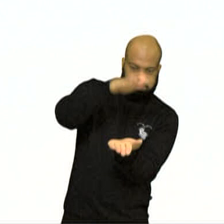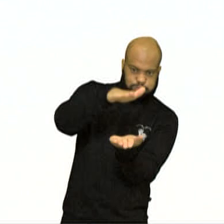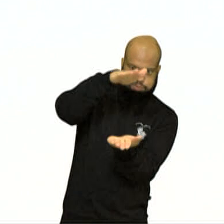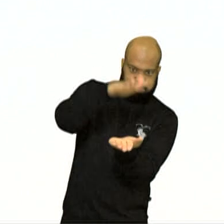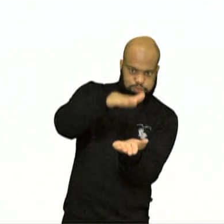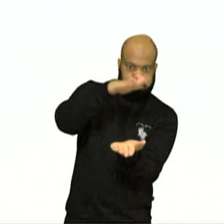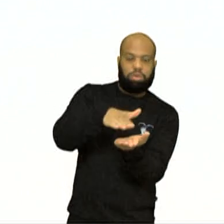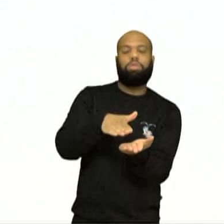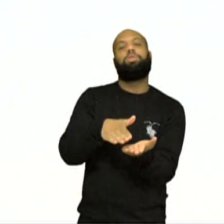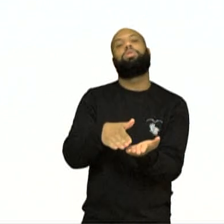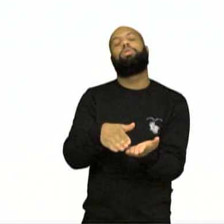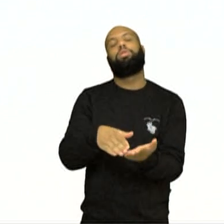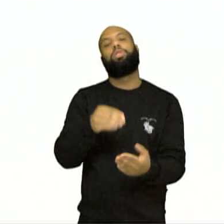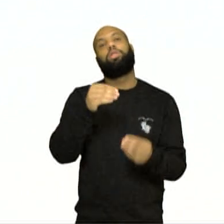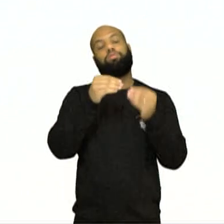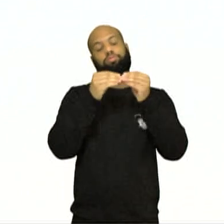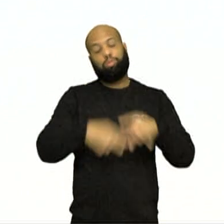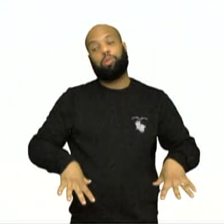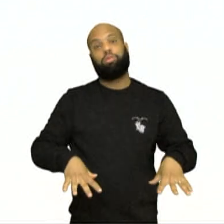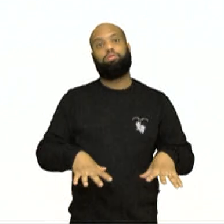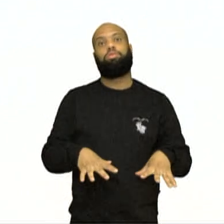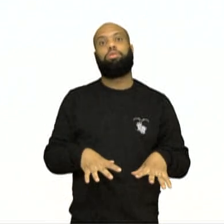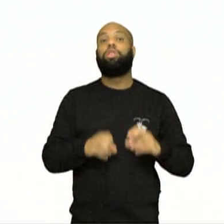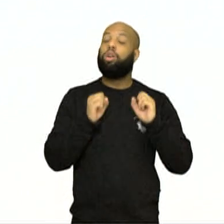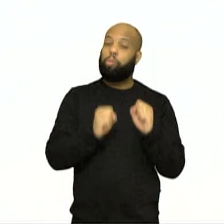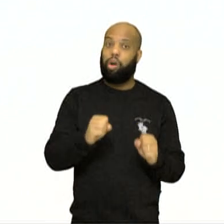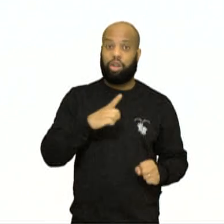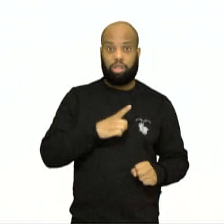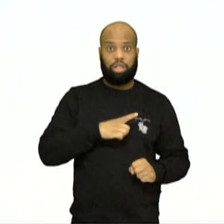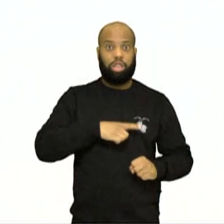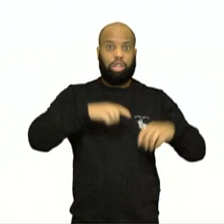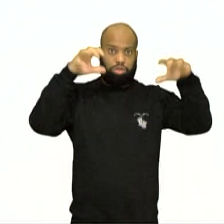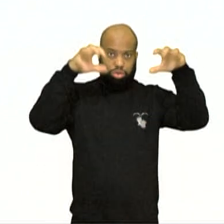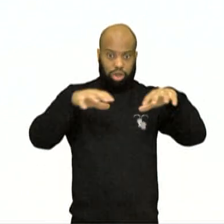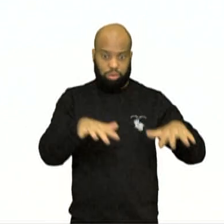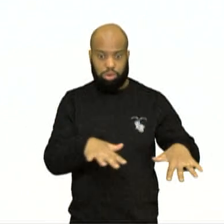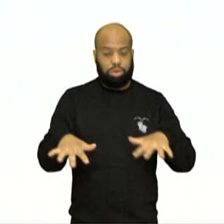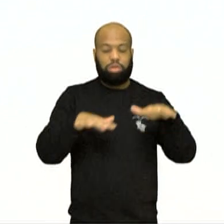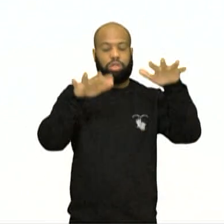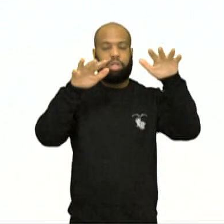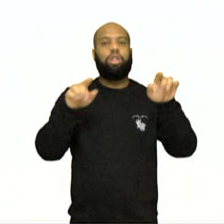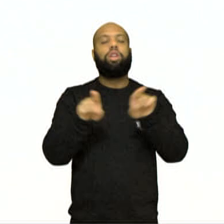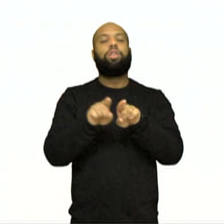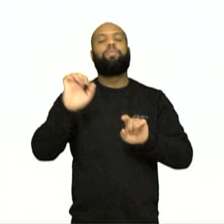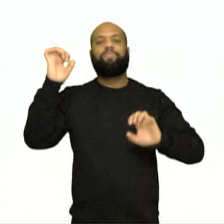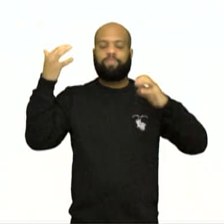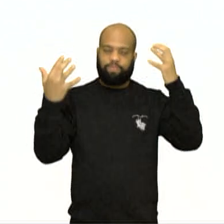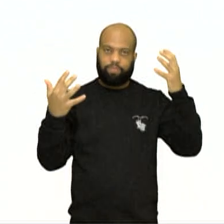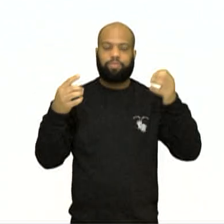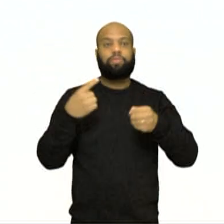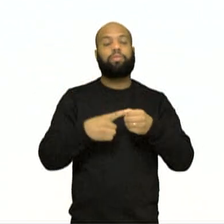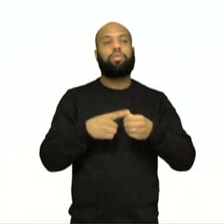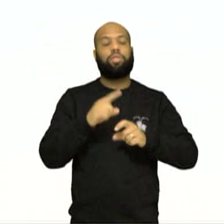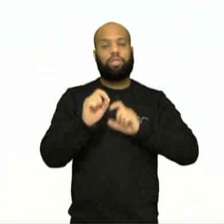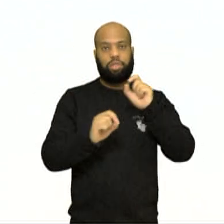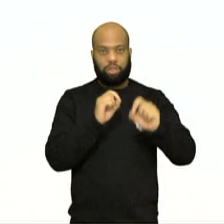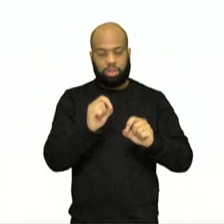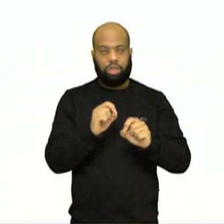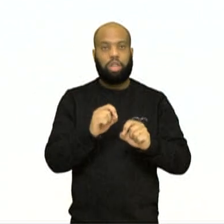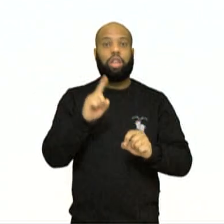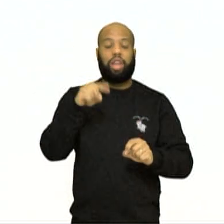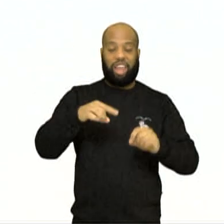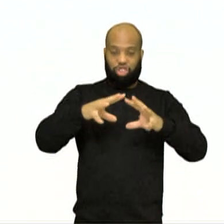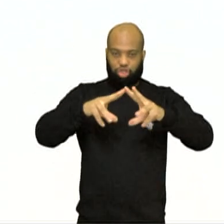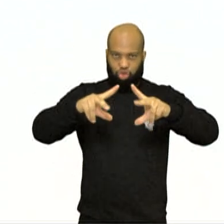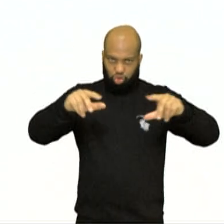Um caso desses é as enchentes. Uma situação que acontece muito nas grandes cidades é a